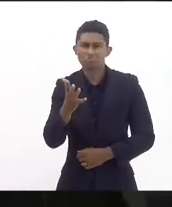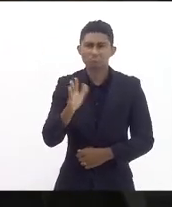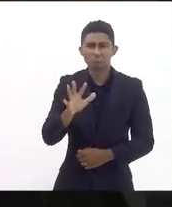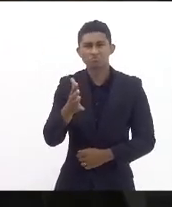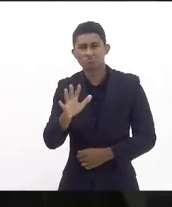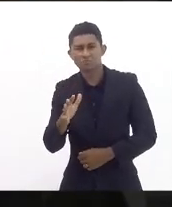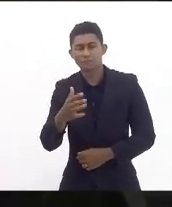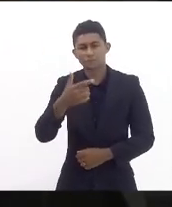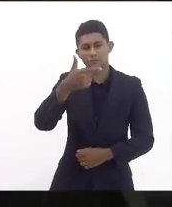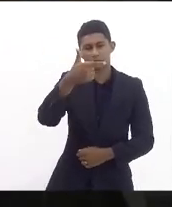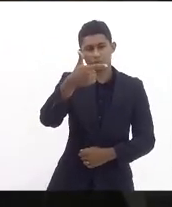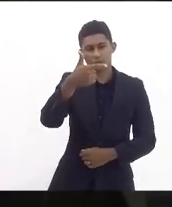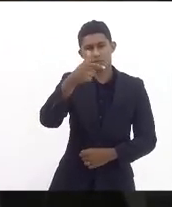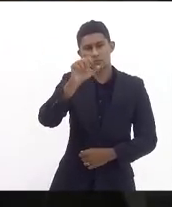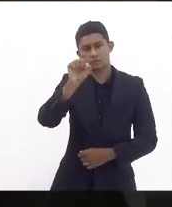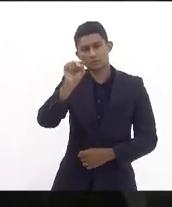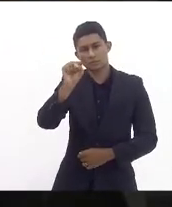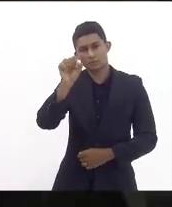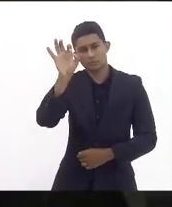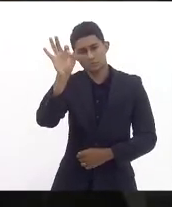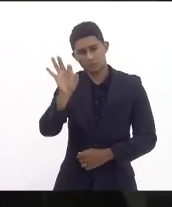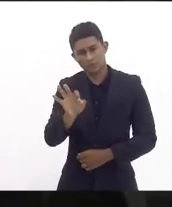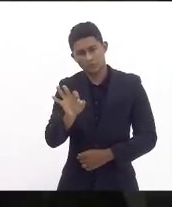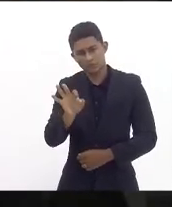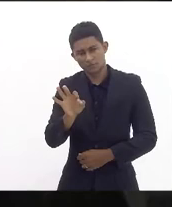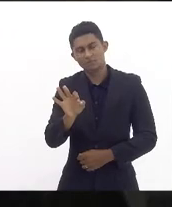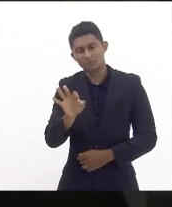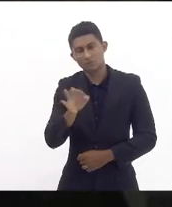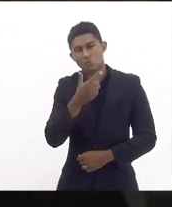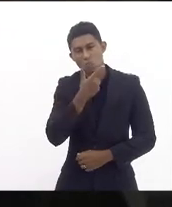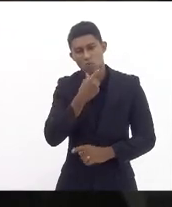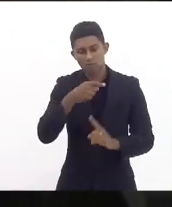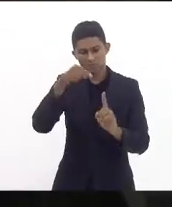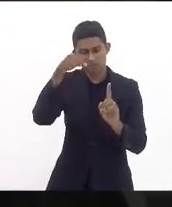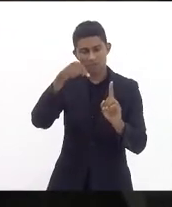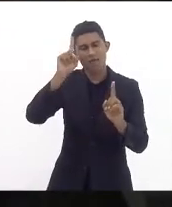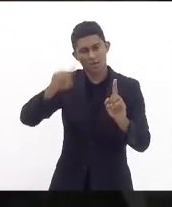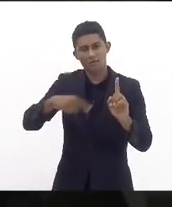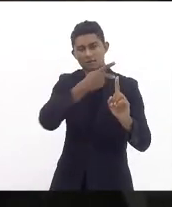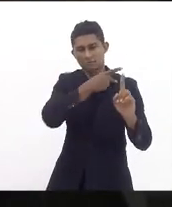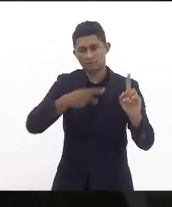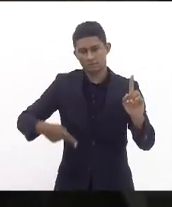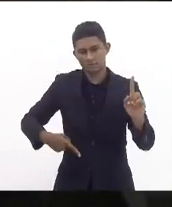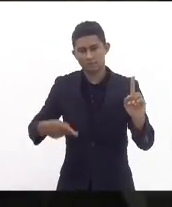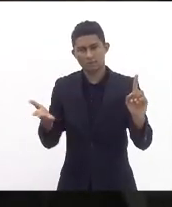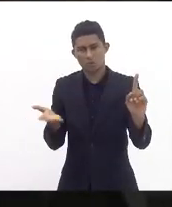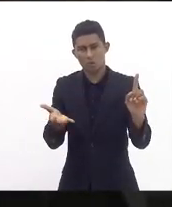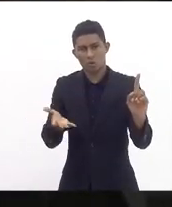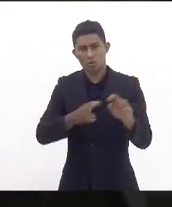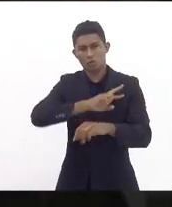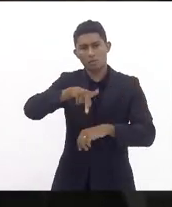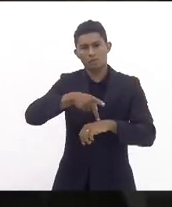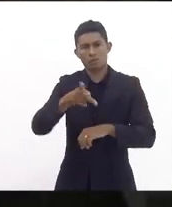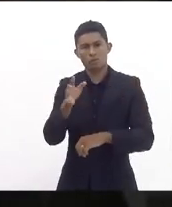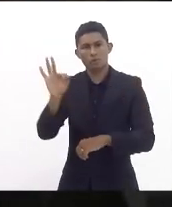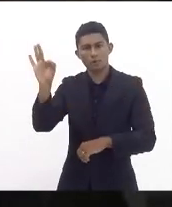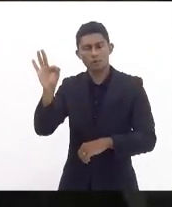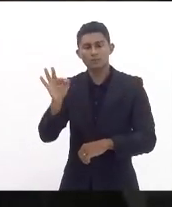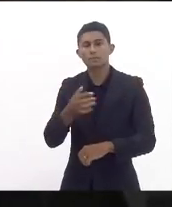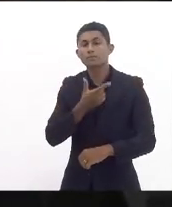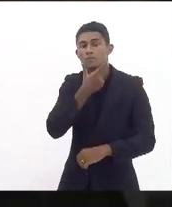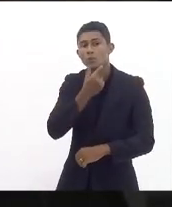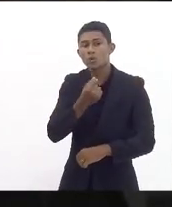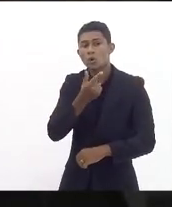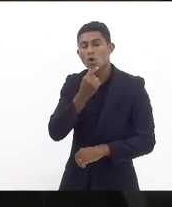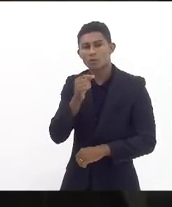algo como Vinte e Oito por cento macron atual o presidente um homem sempre